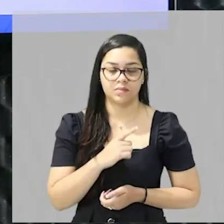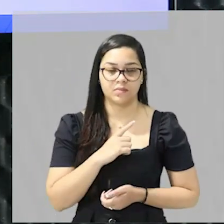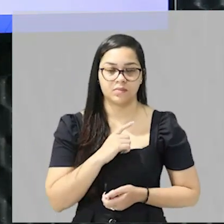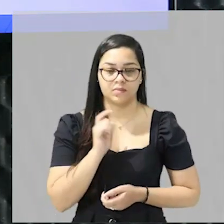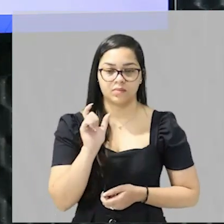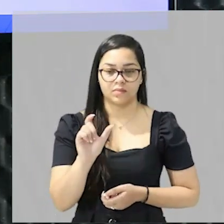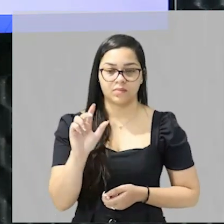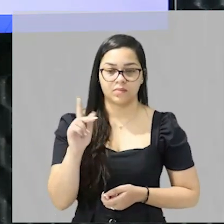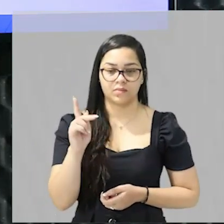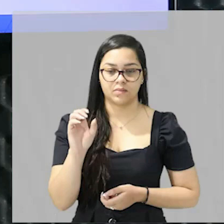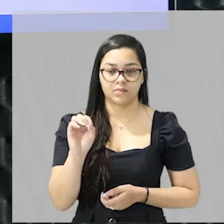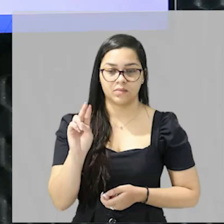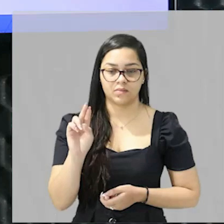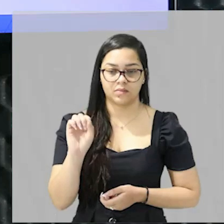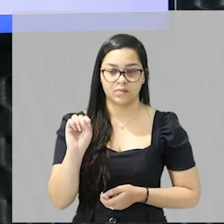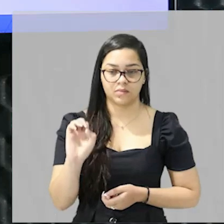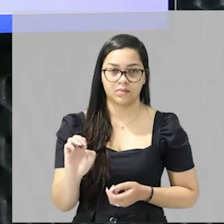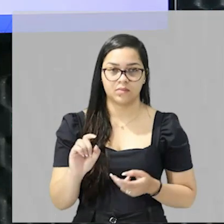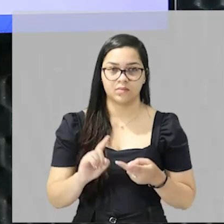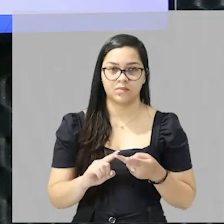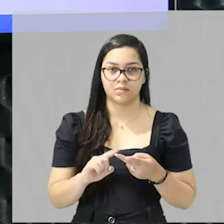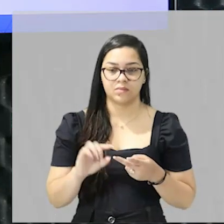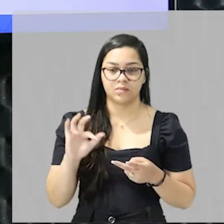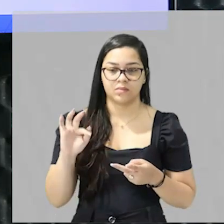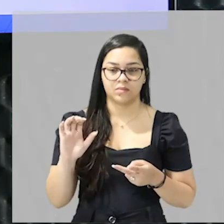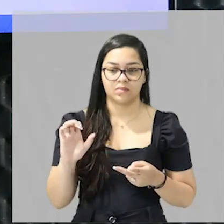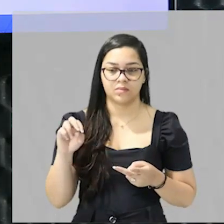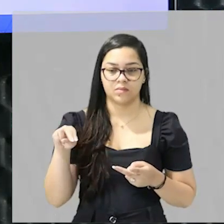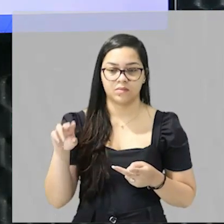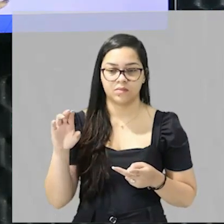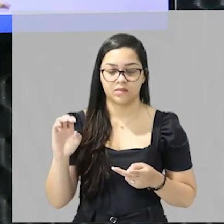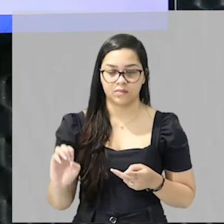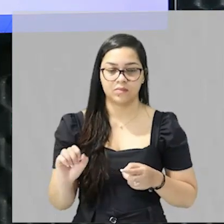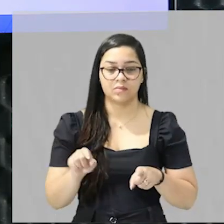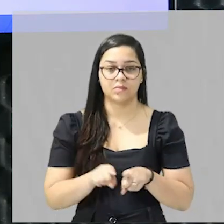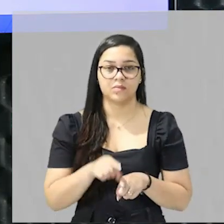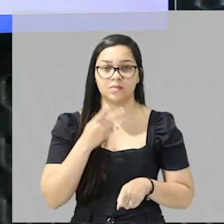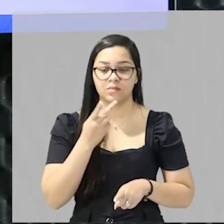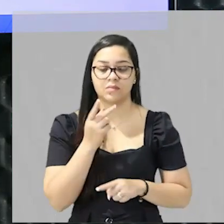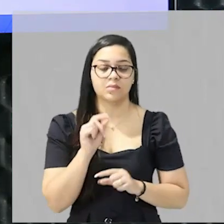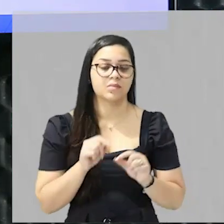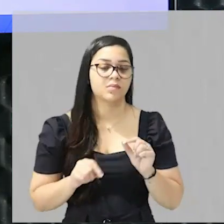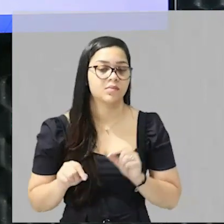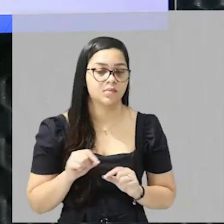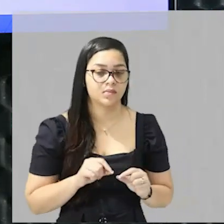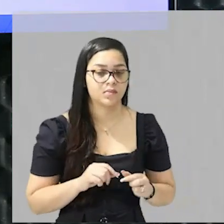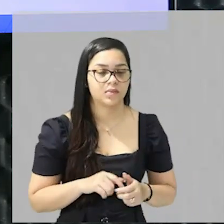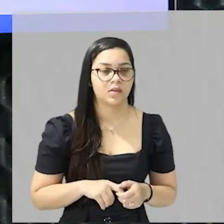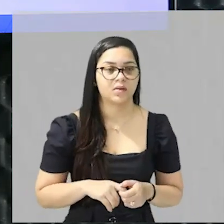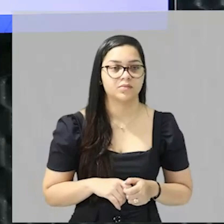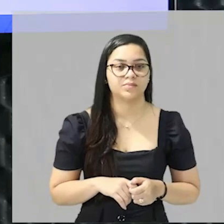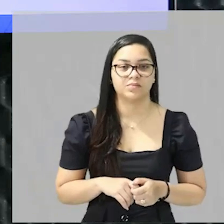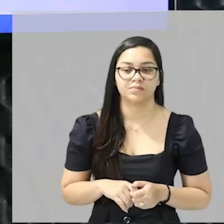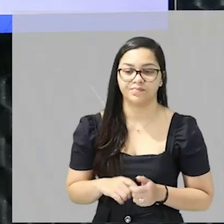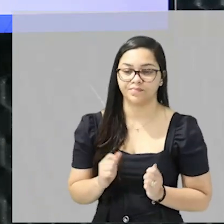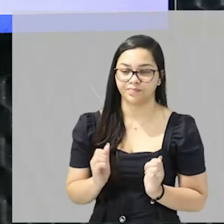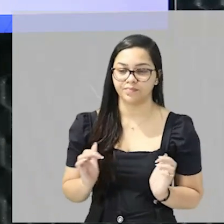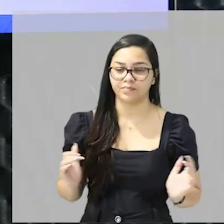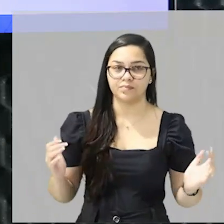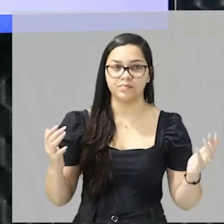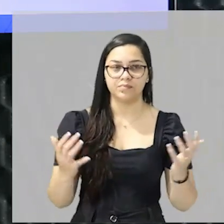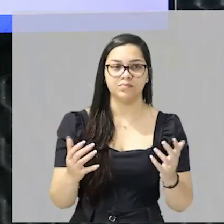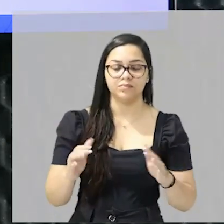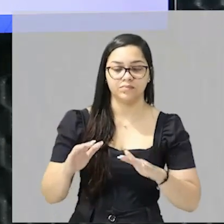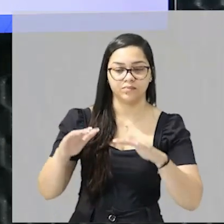palavra house e a palavra fence. E aí ela diz, a cerca era uma cerca